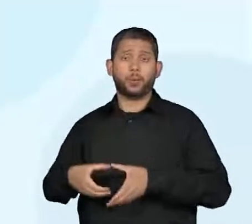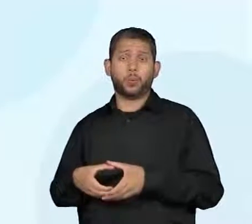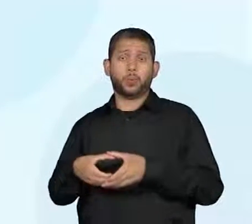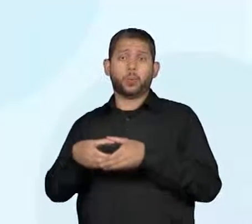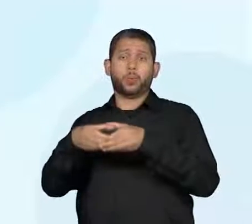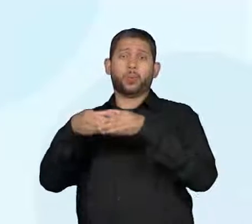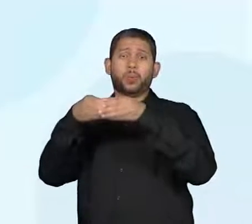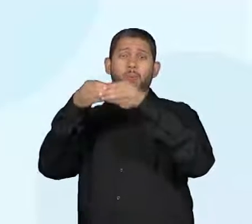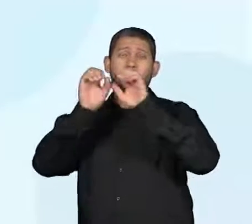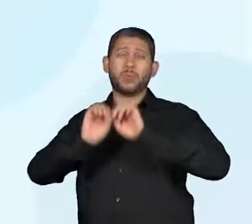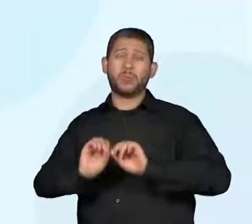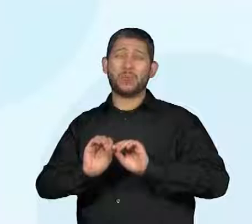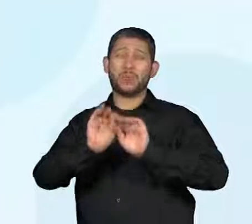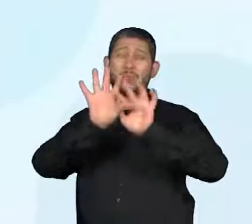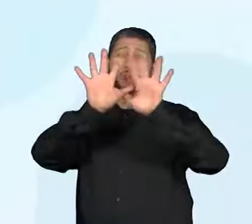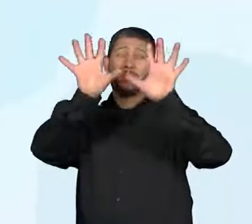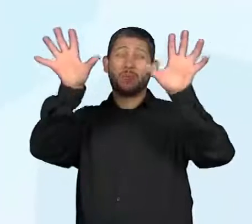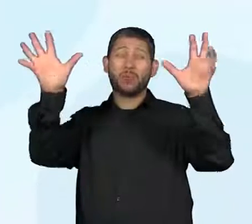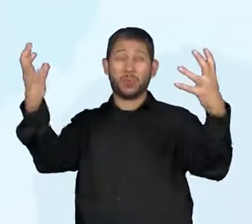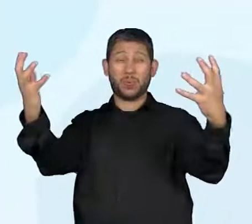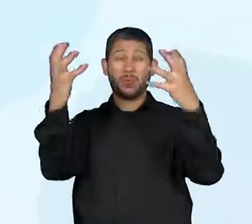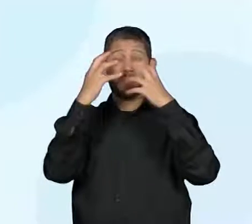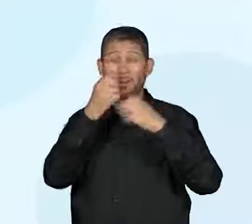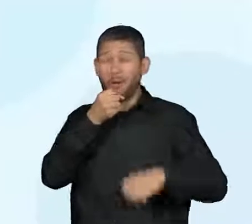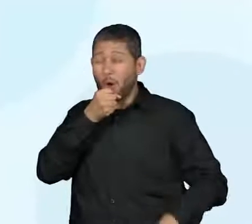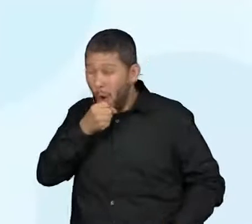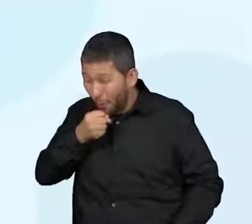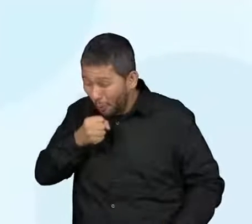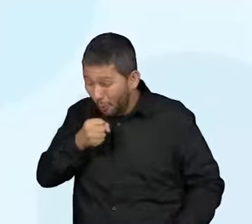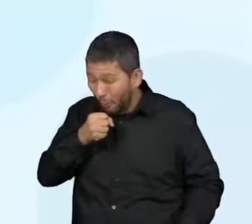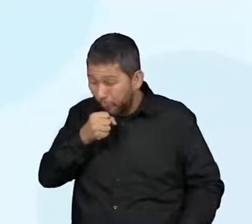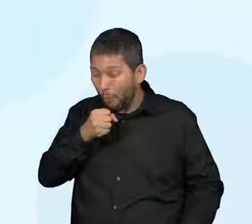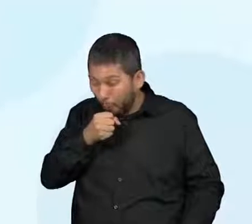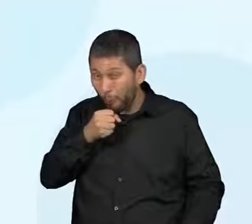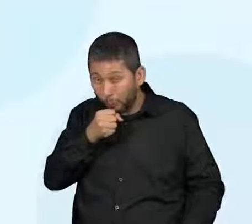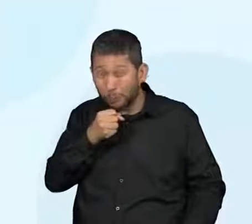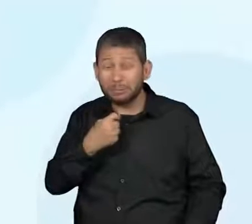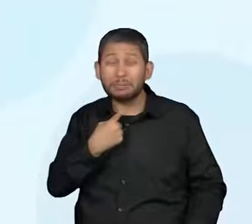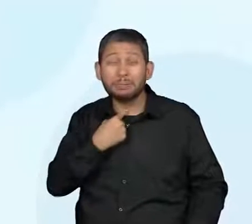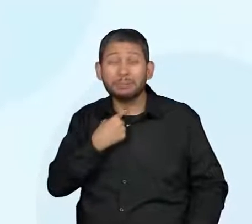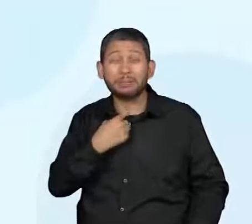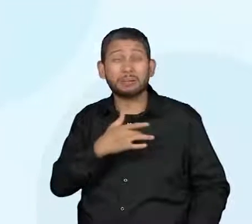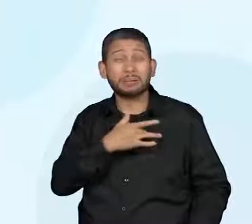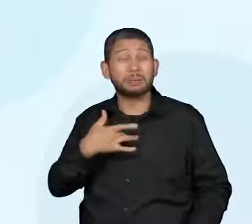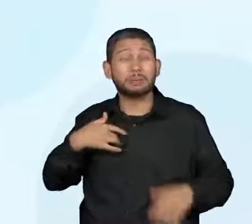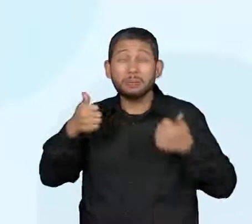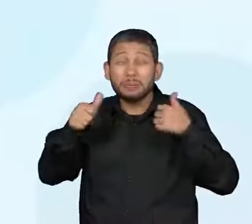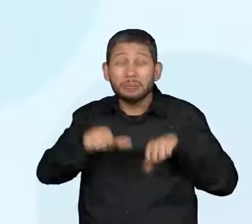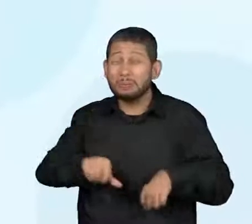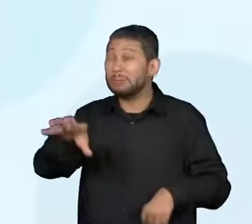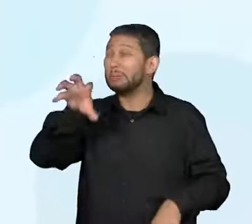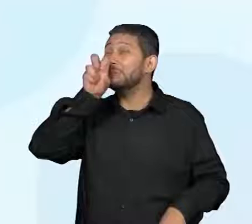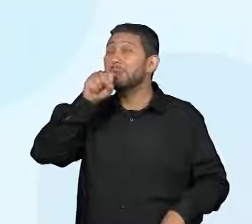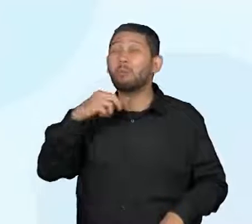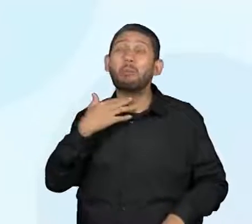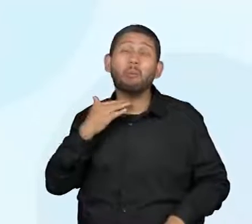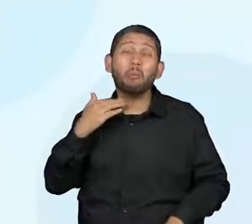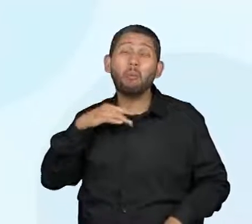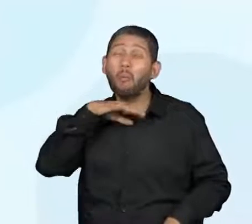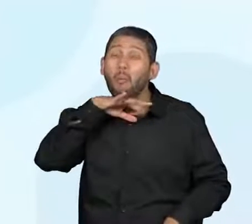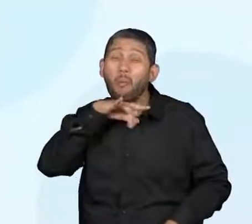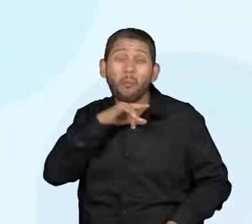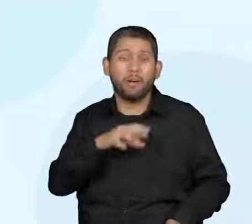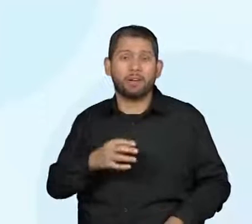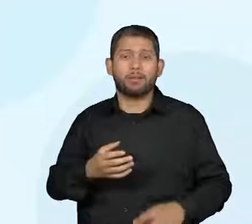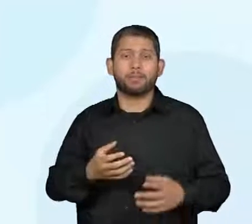esses poluentes aí que saem, não é? Esse tipo de poluente também a gente pode observar no trânsito,